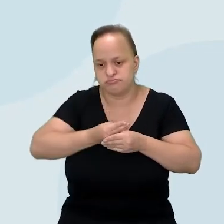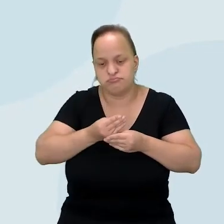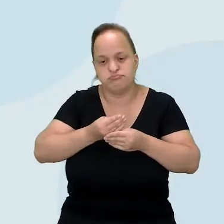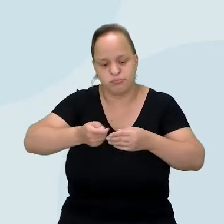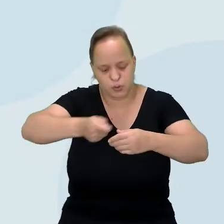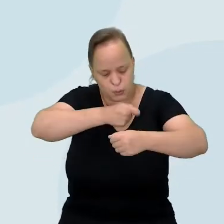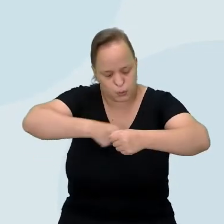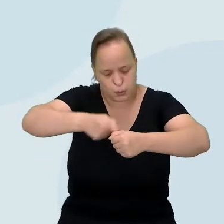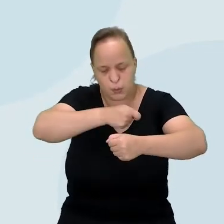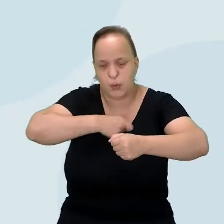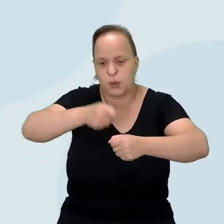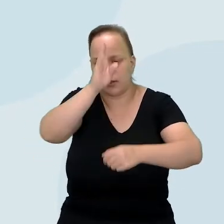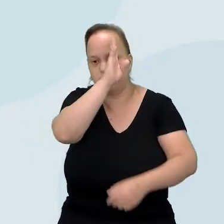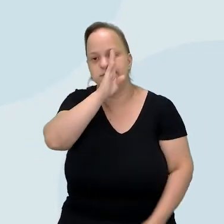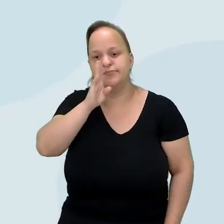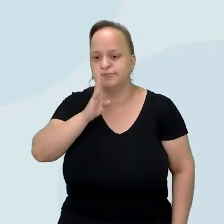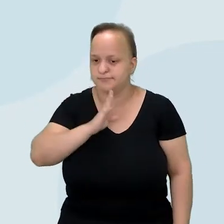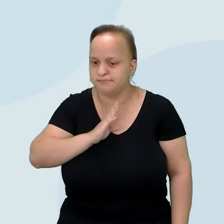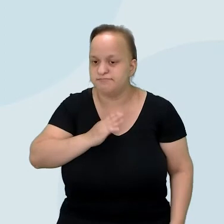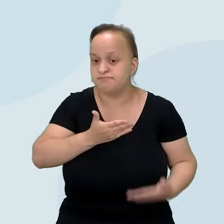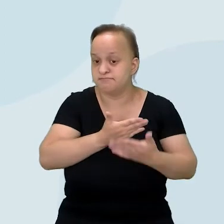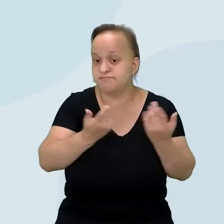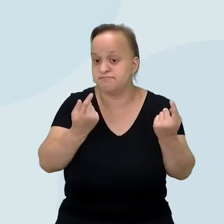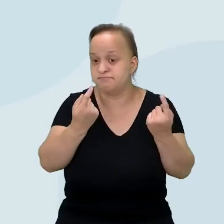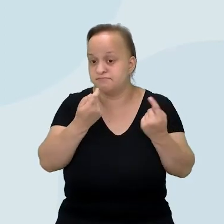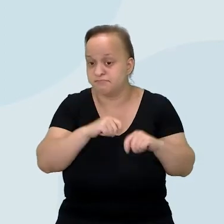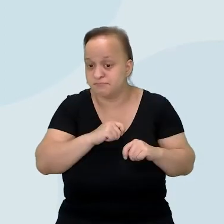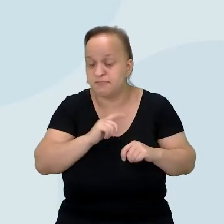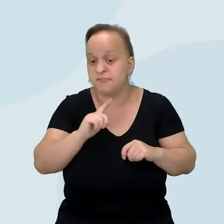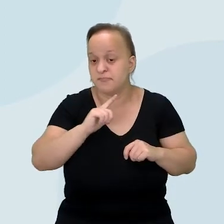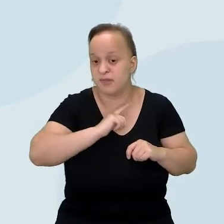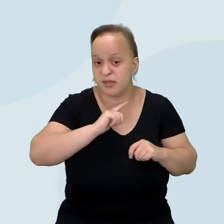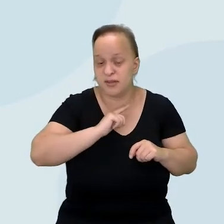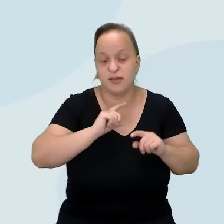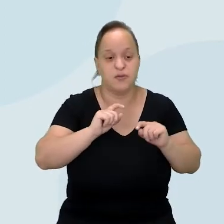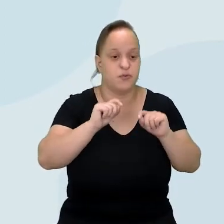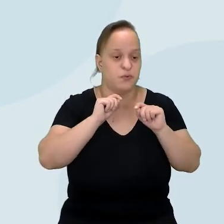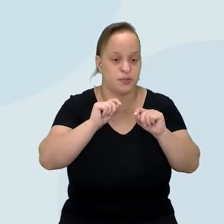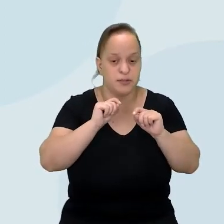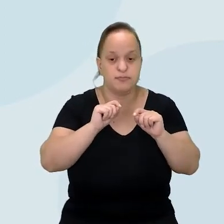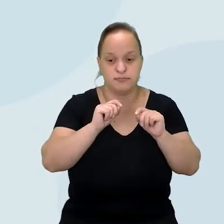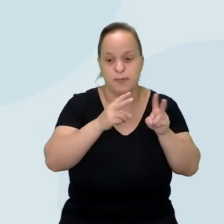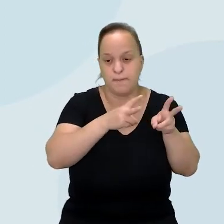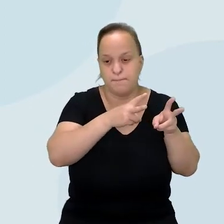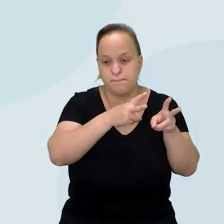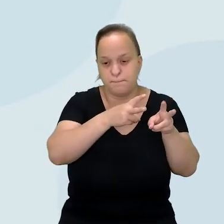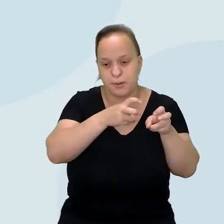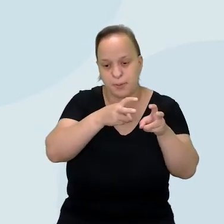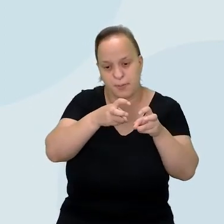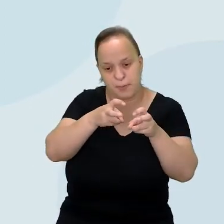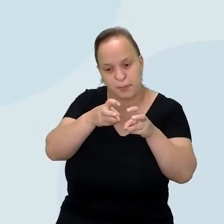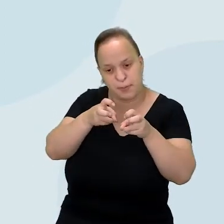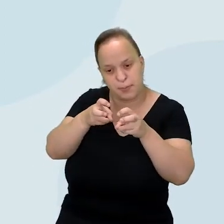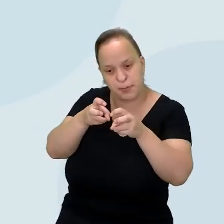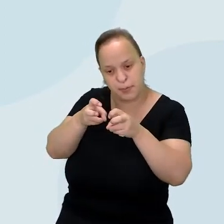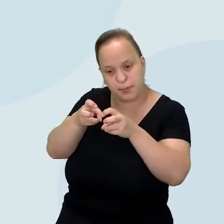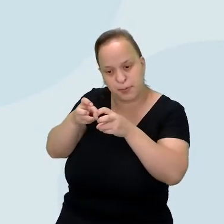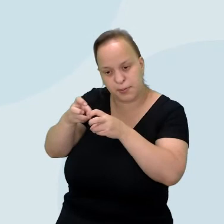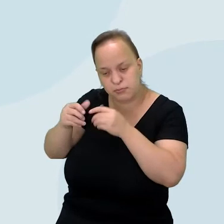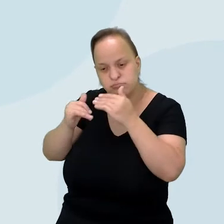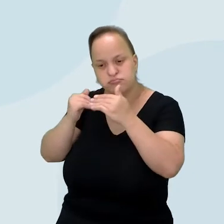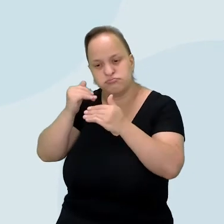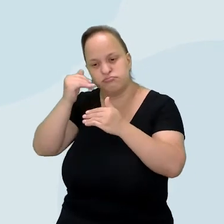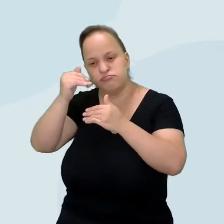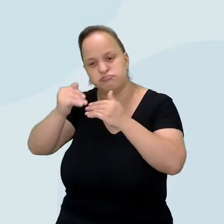que a gente trabalhe essa alimentação como prática social, reconhecendo essa importância no processo de construção